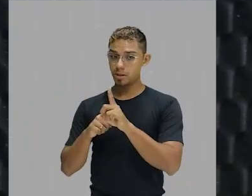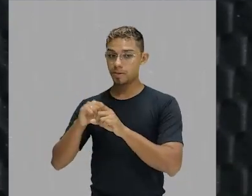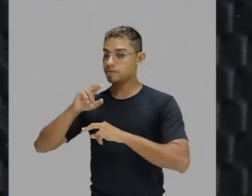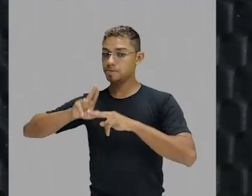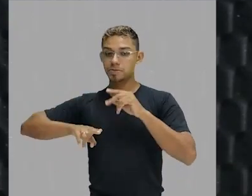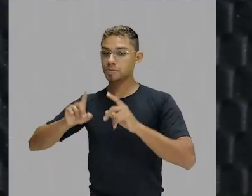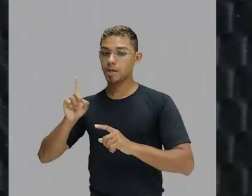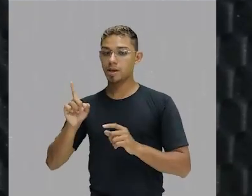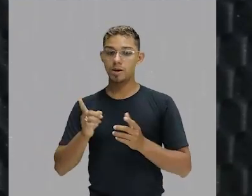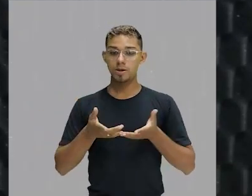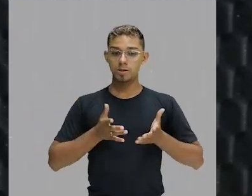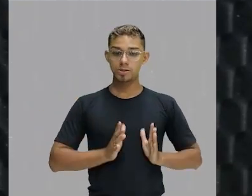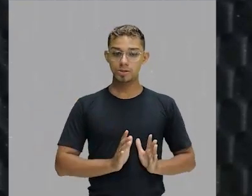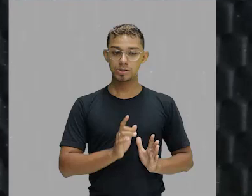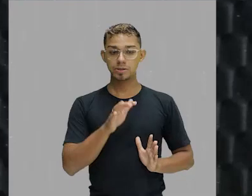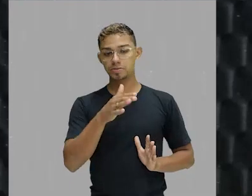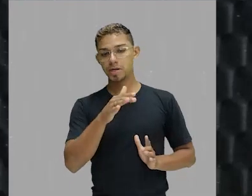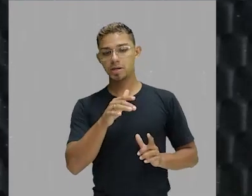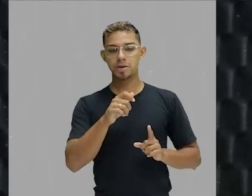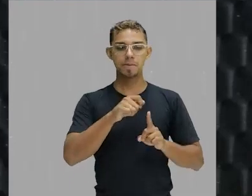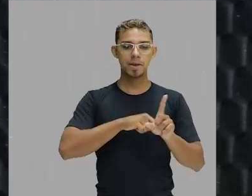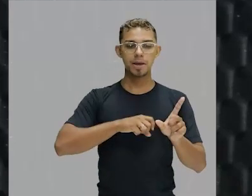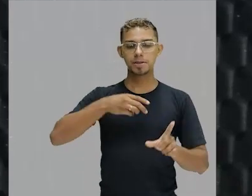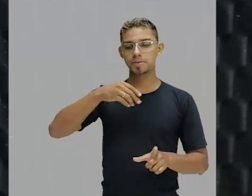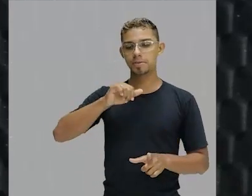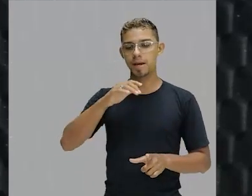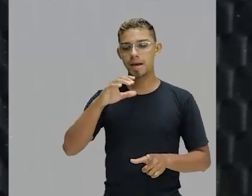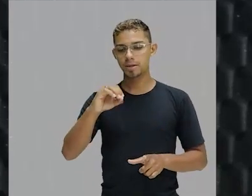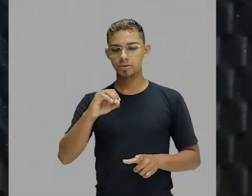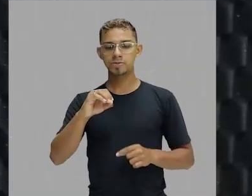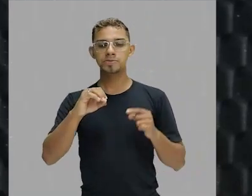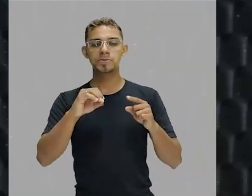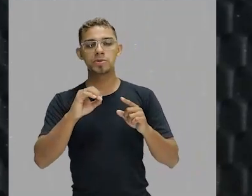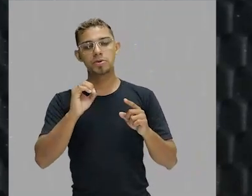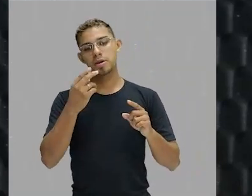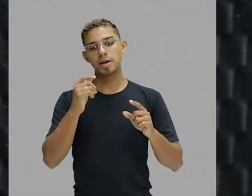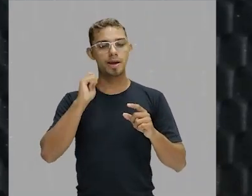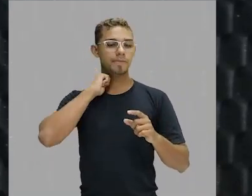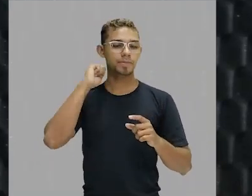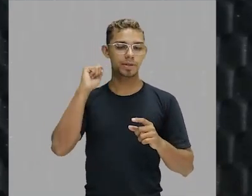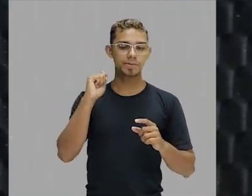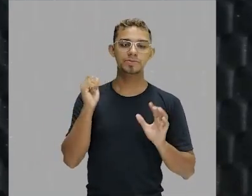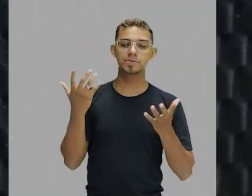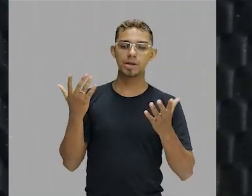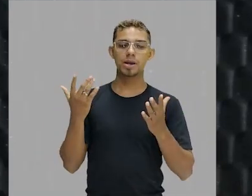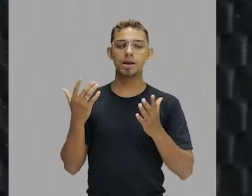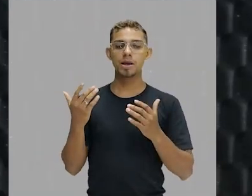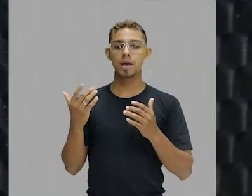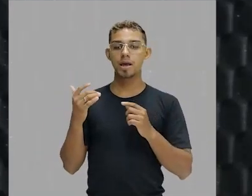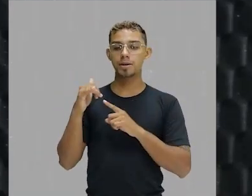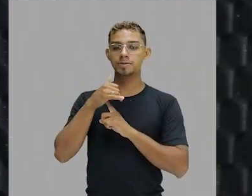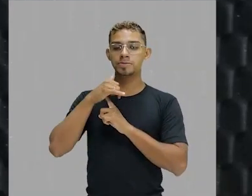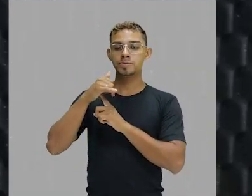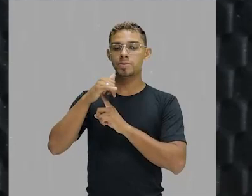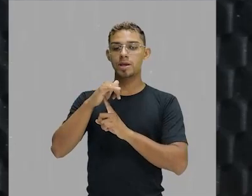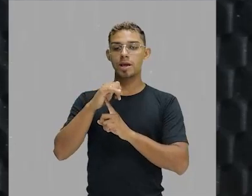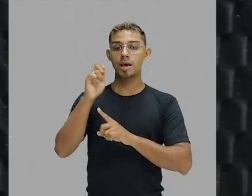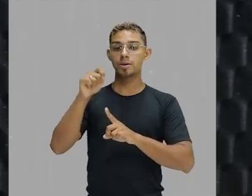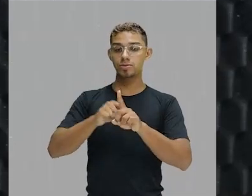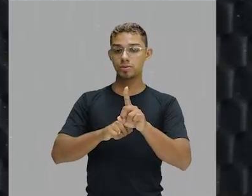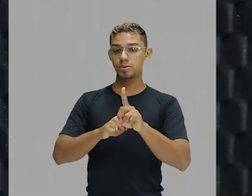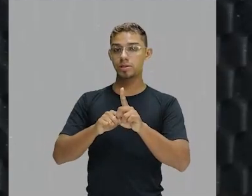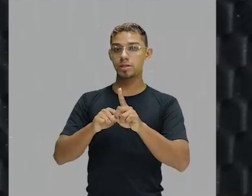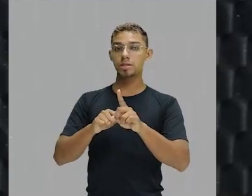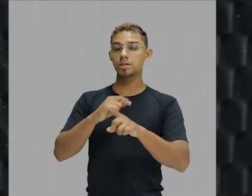tem o nascimento do boi, que data mais ou menos no mês de março e abril, e a morte do boi, que vai lá para setembro. Ou seja, as nossas festas juninas